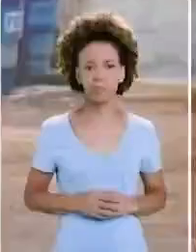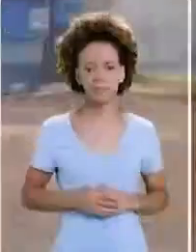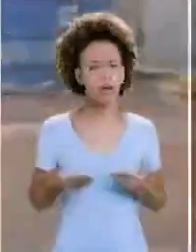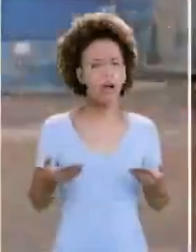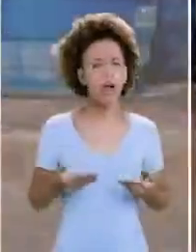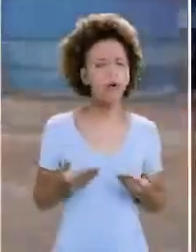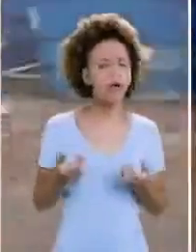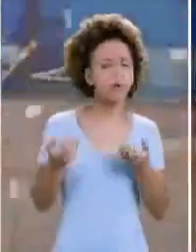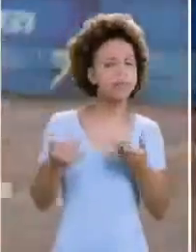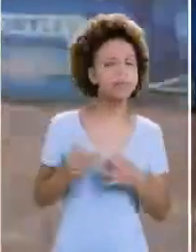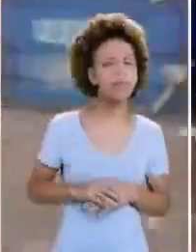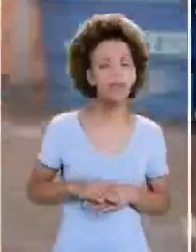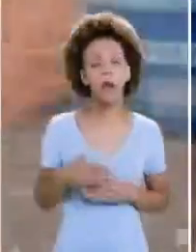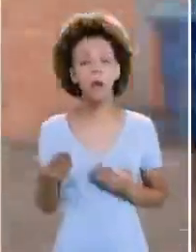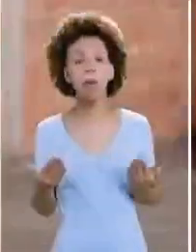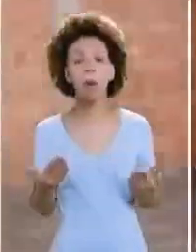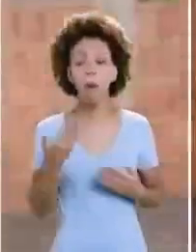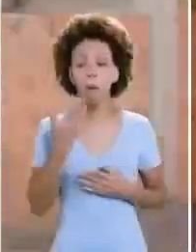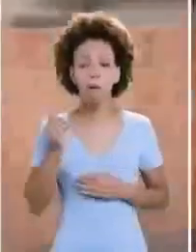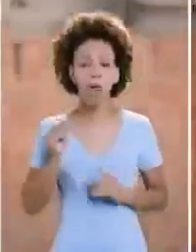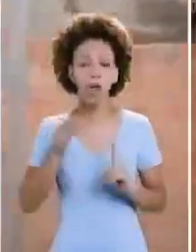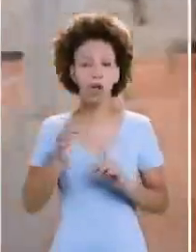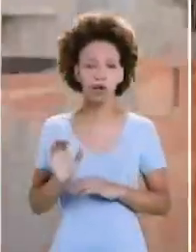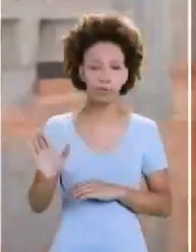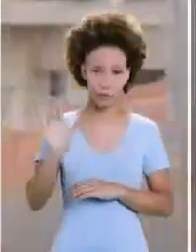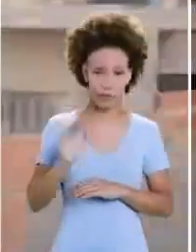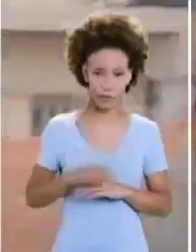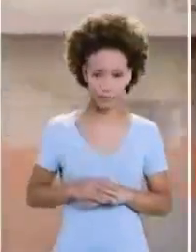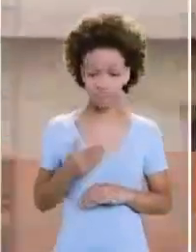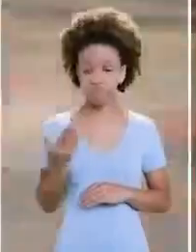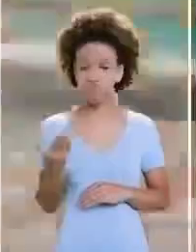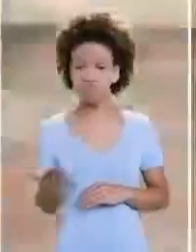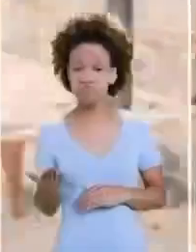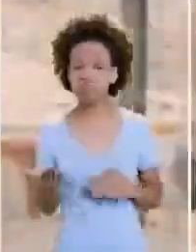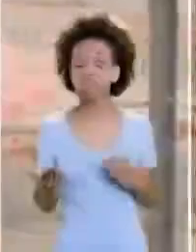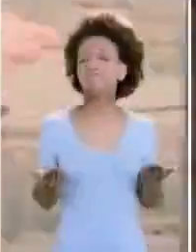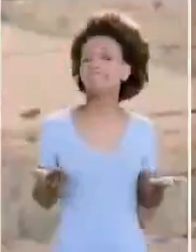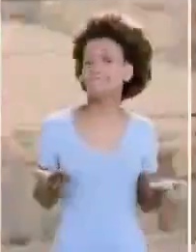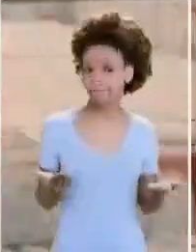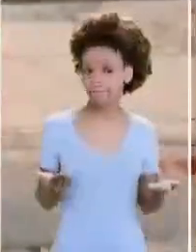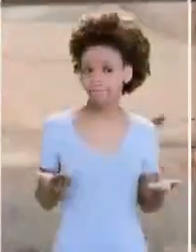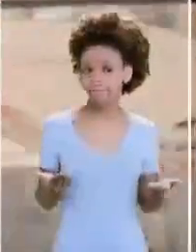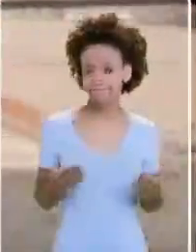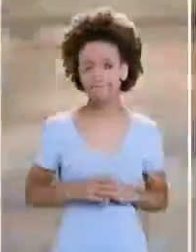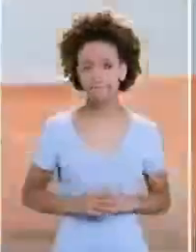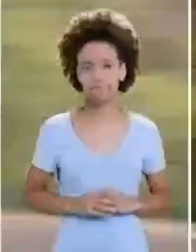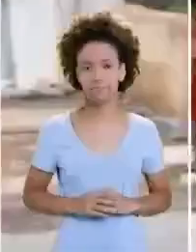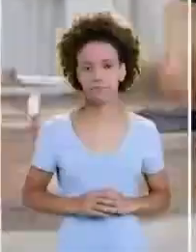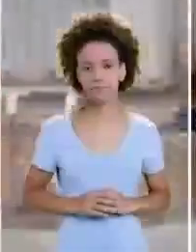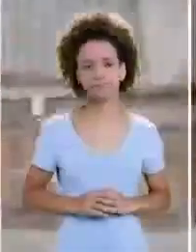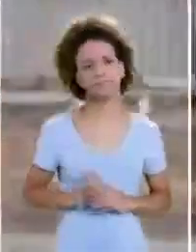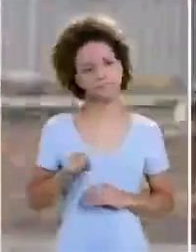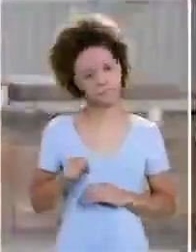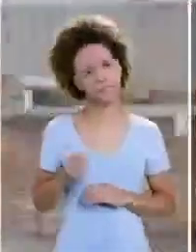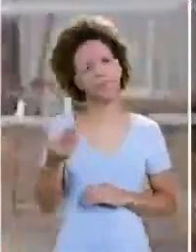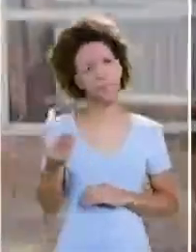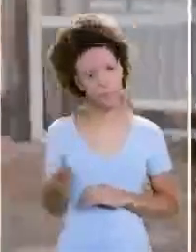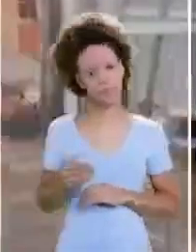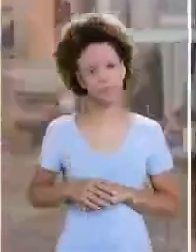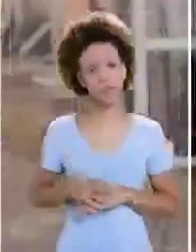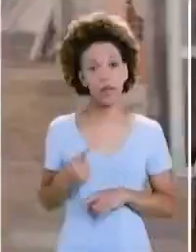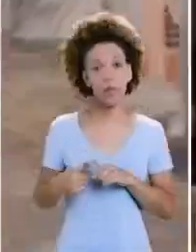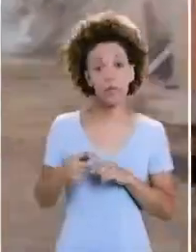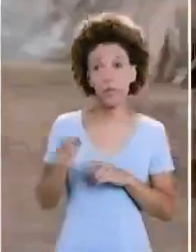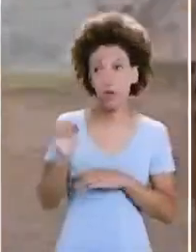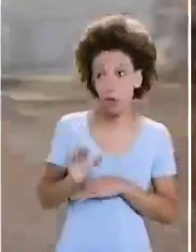Janeiro. Agora me diga, qual lugar retrata melhor o Brasil? Esse ou esse? É claro que é